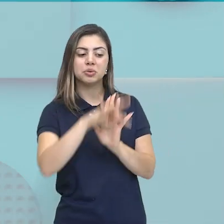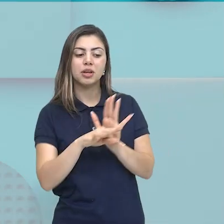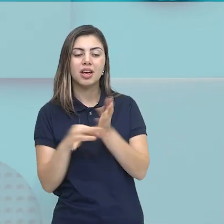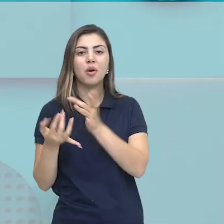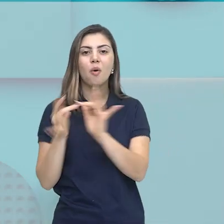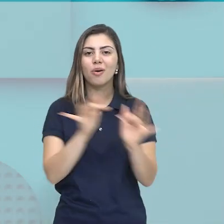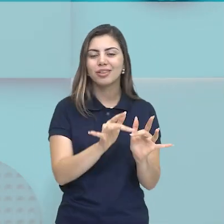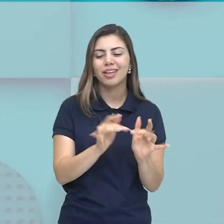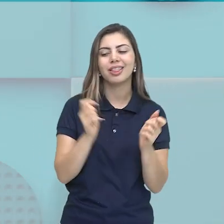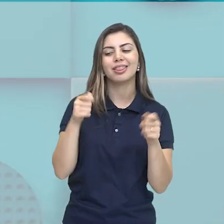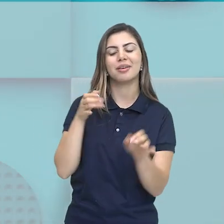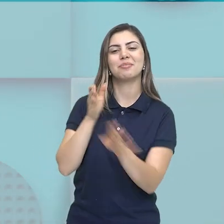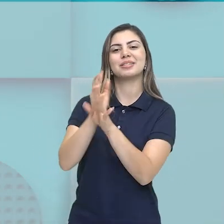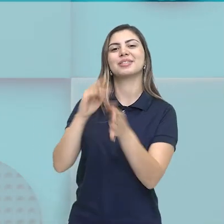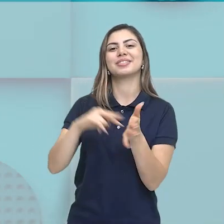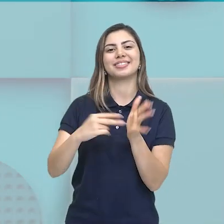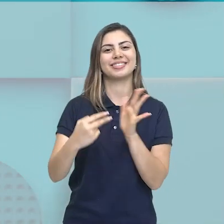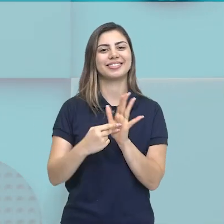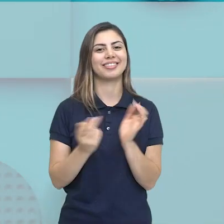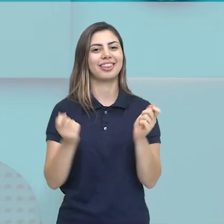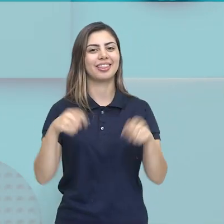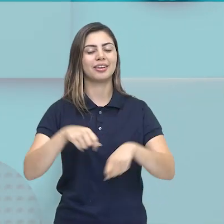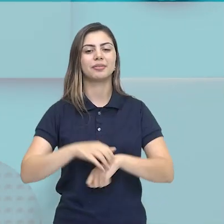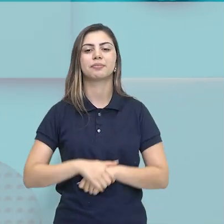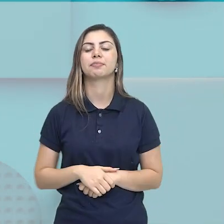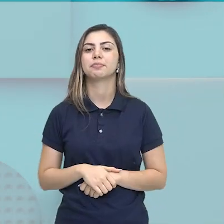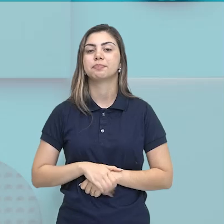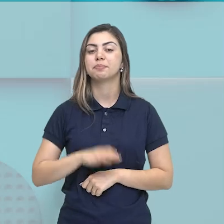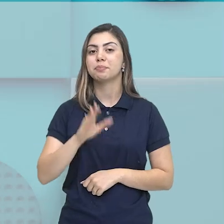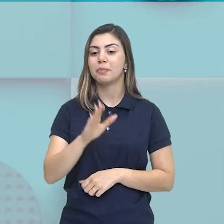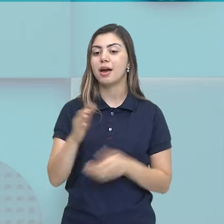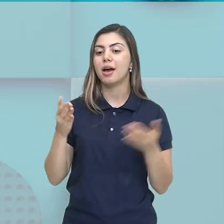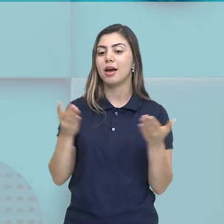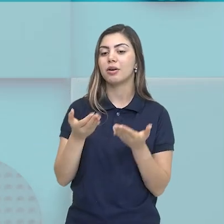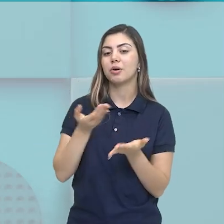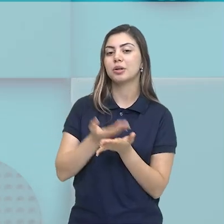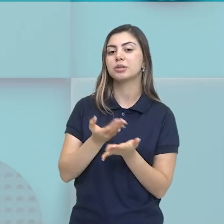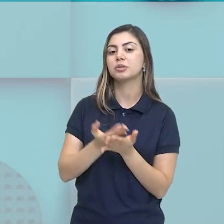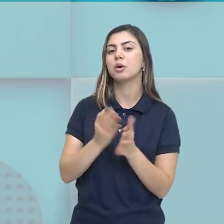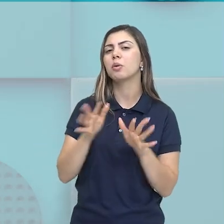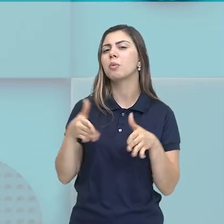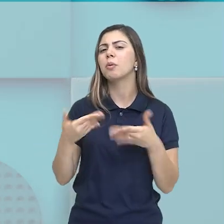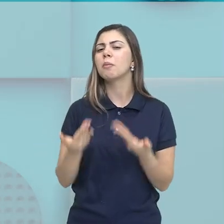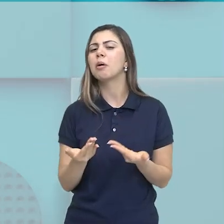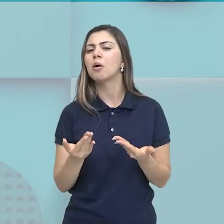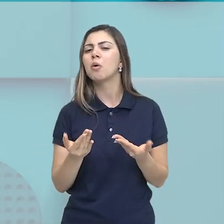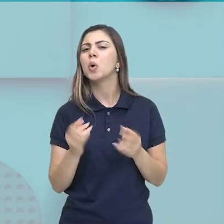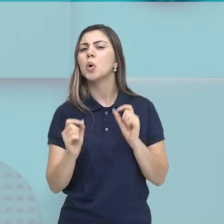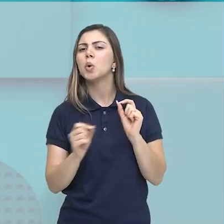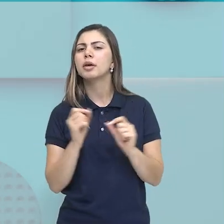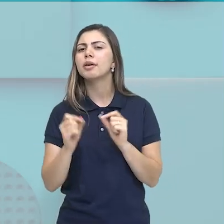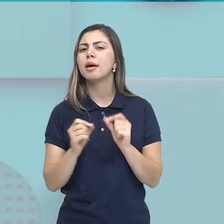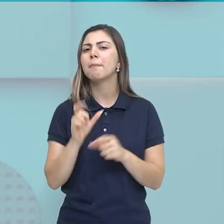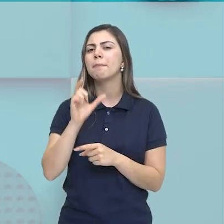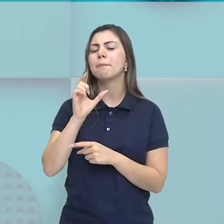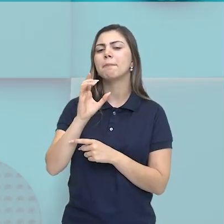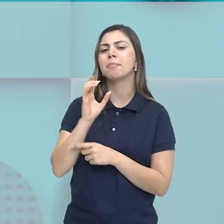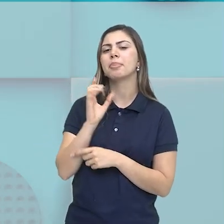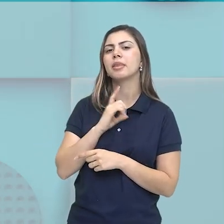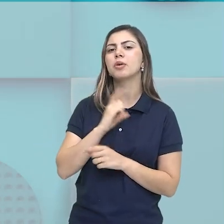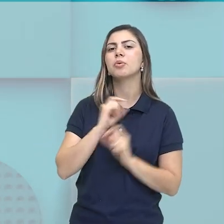aí sim, dá para a gente identificar. Mas vamos ver o que significa mesmo denotação